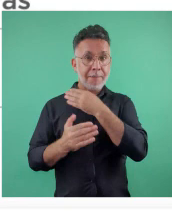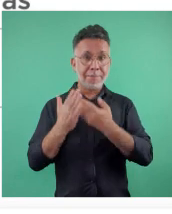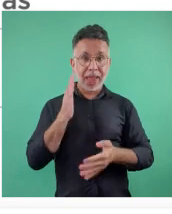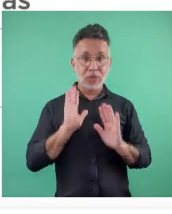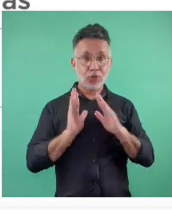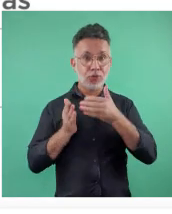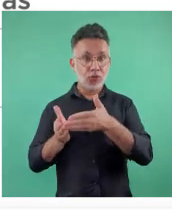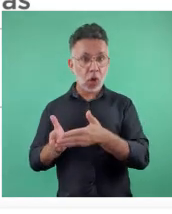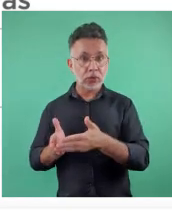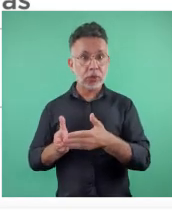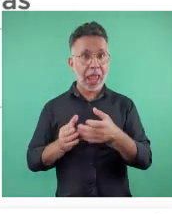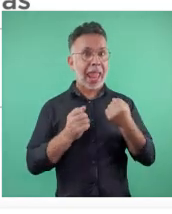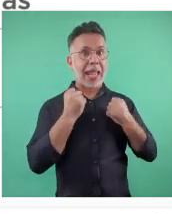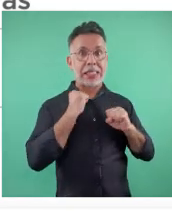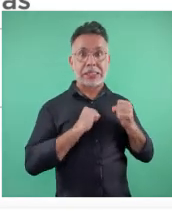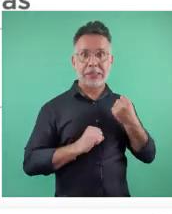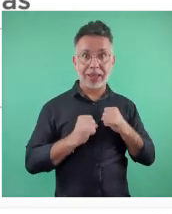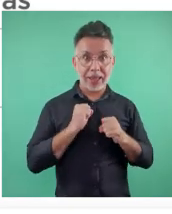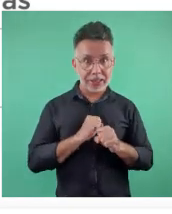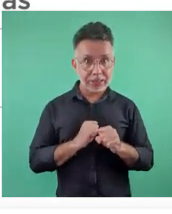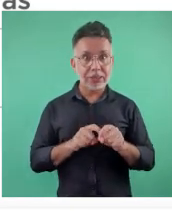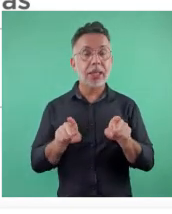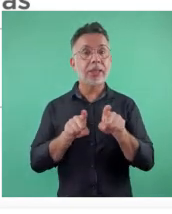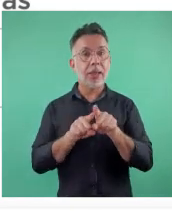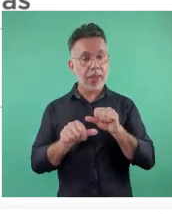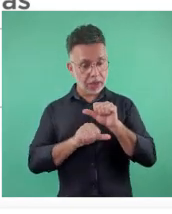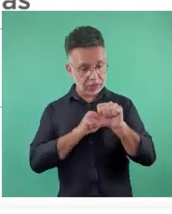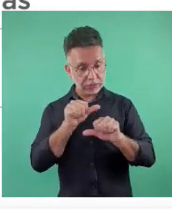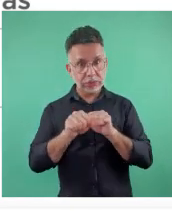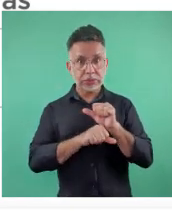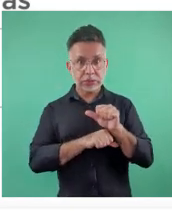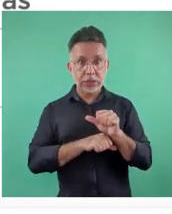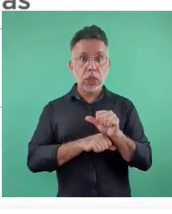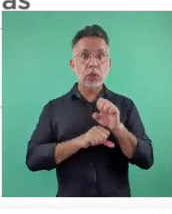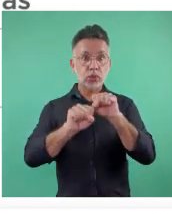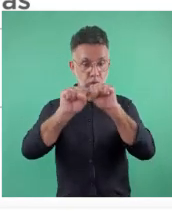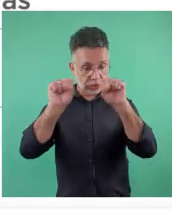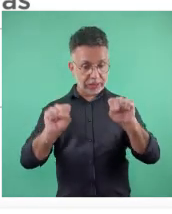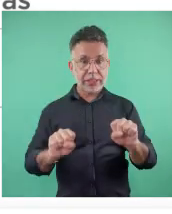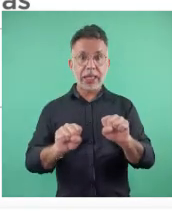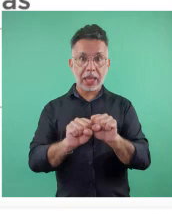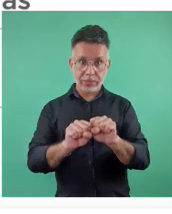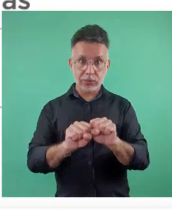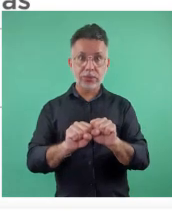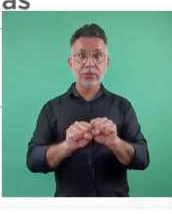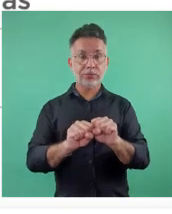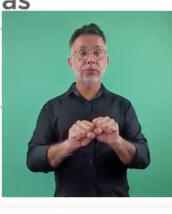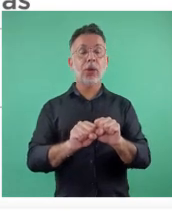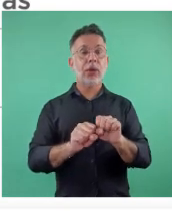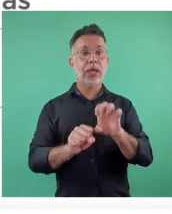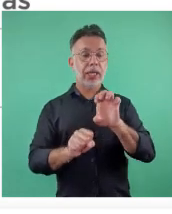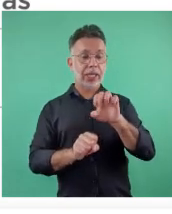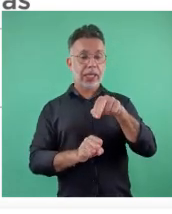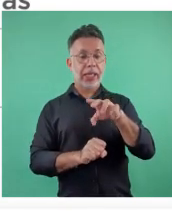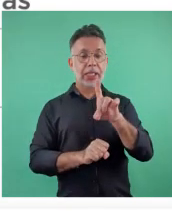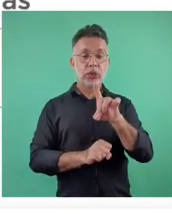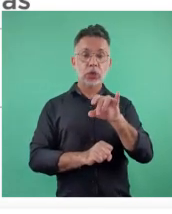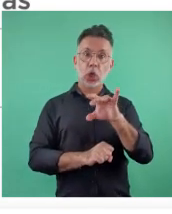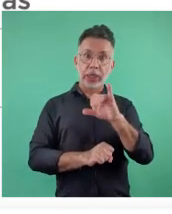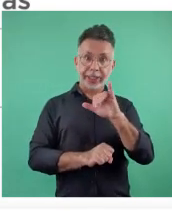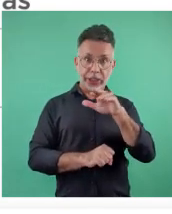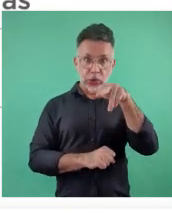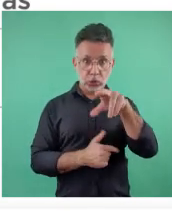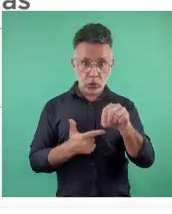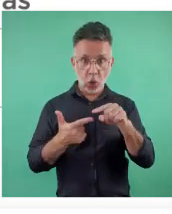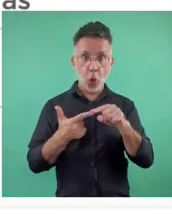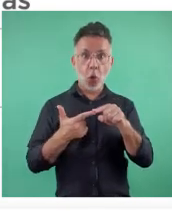estresse, alterações no sistema endócrino, no sistema cardiovascular, no sistema vascular,